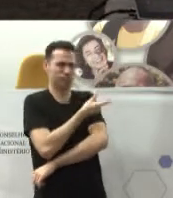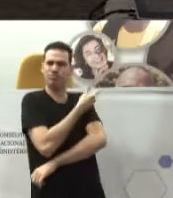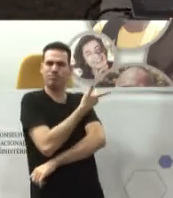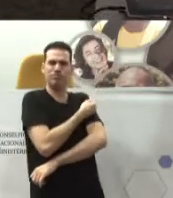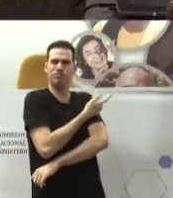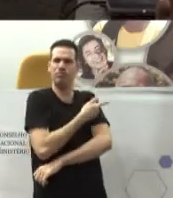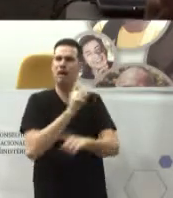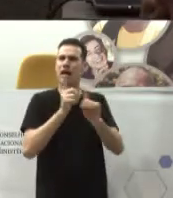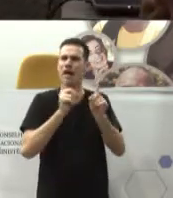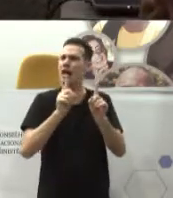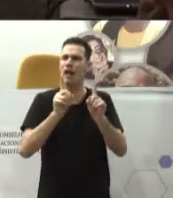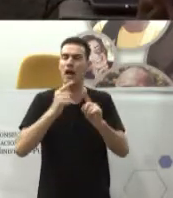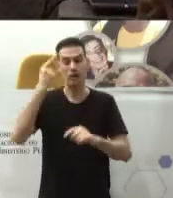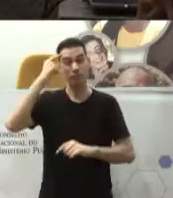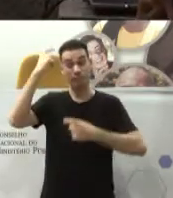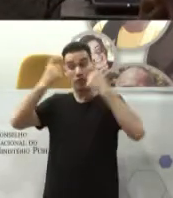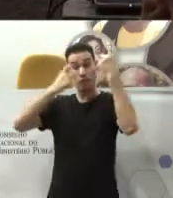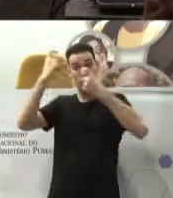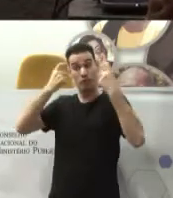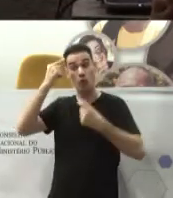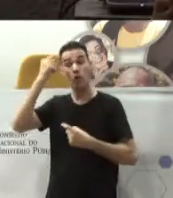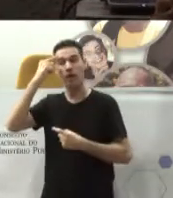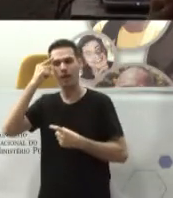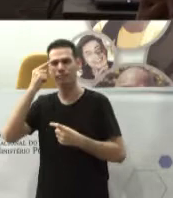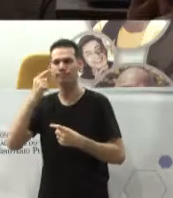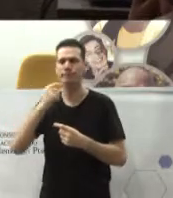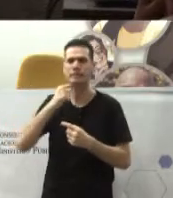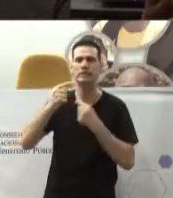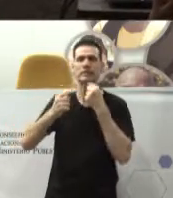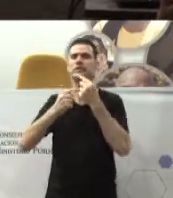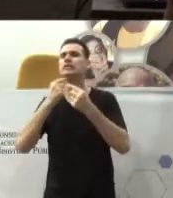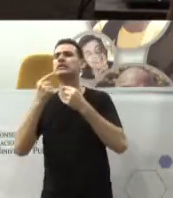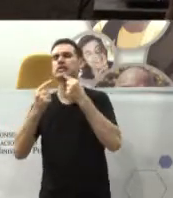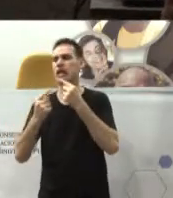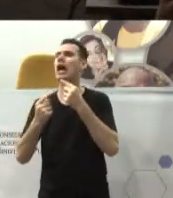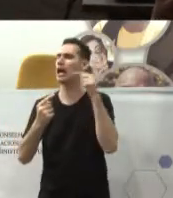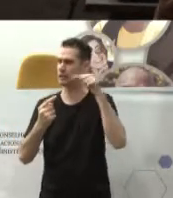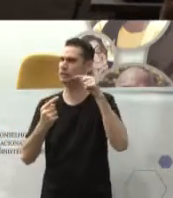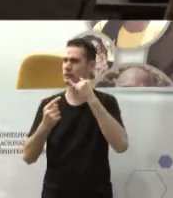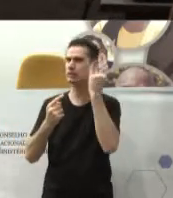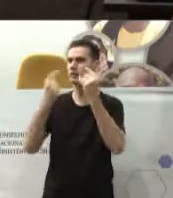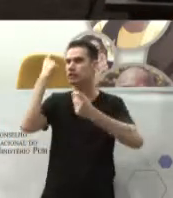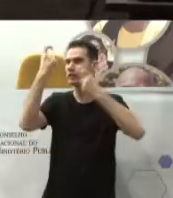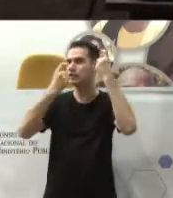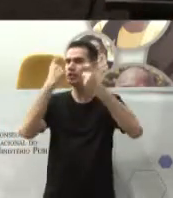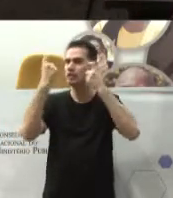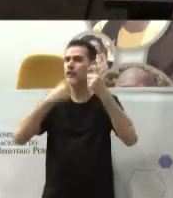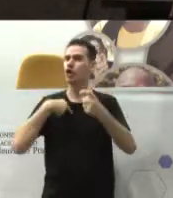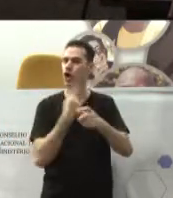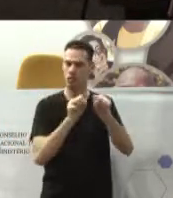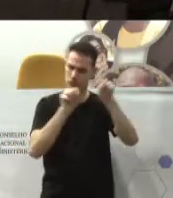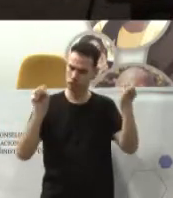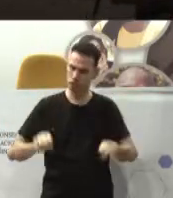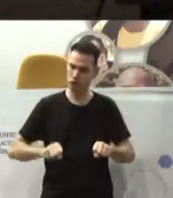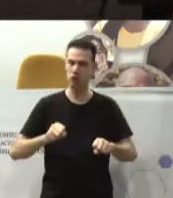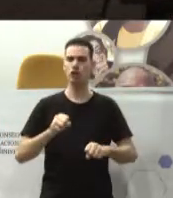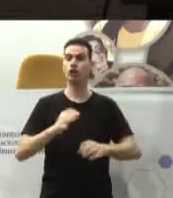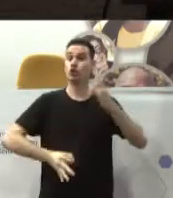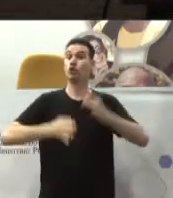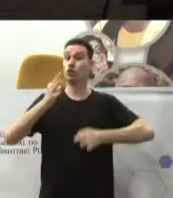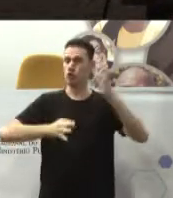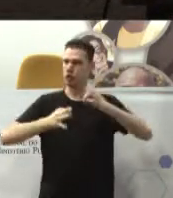eu me preocupo, sim, de ter o benefício da dúvida. Então, nós do sistema de justiça precisamos ter o mínimo